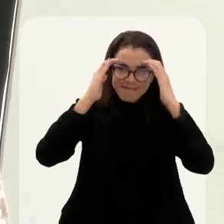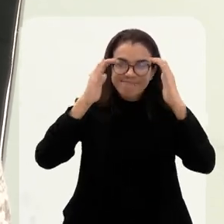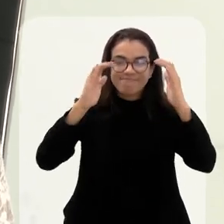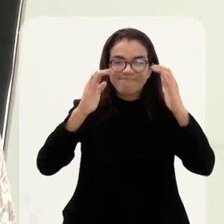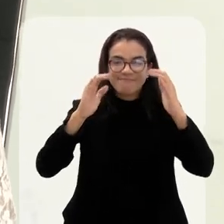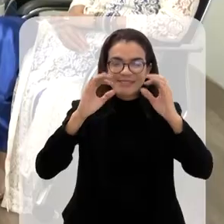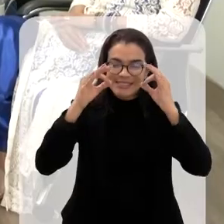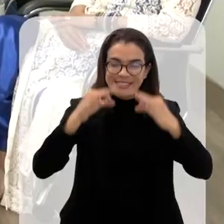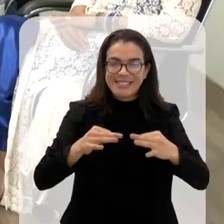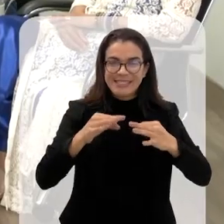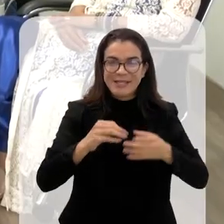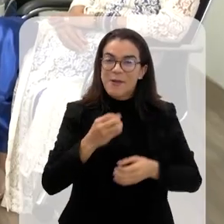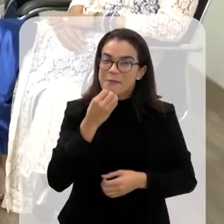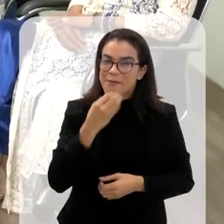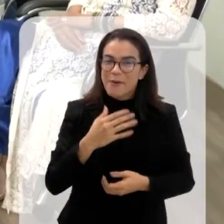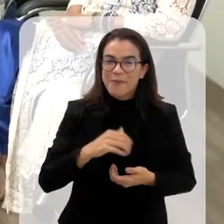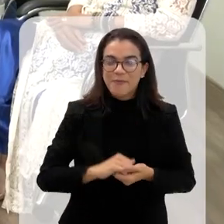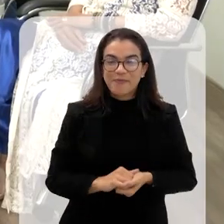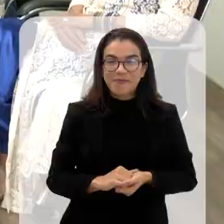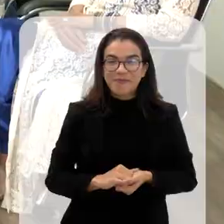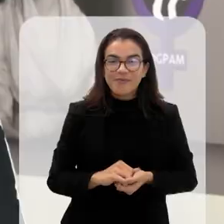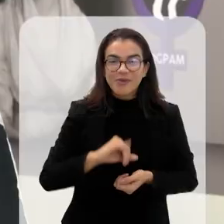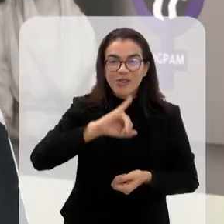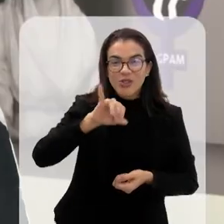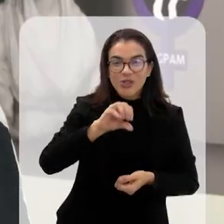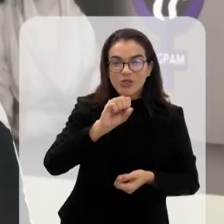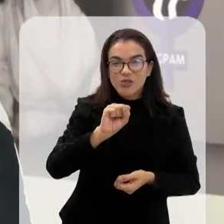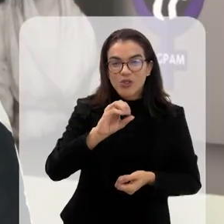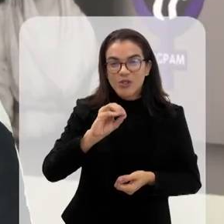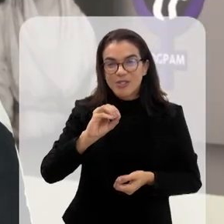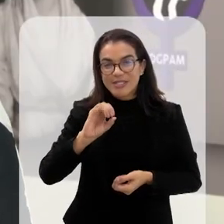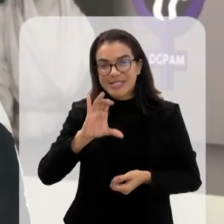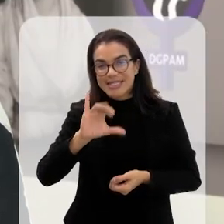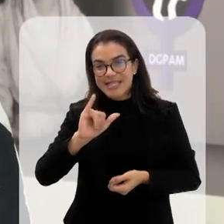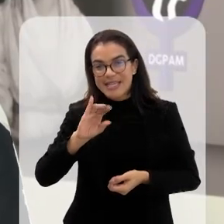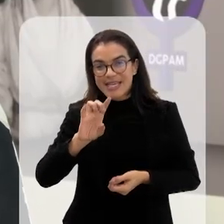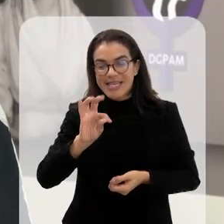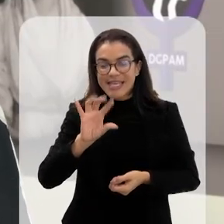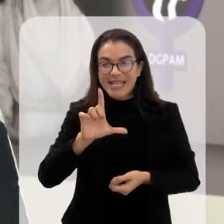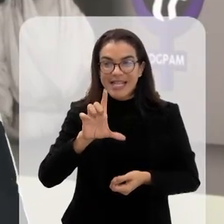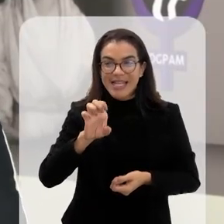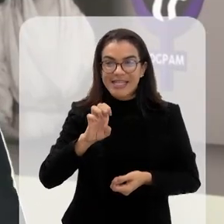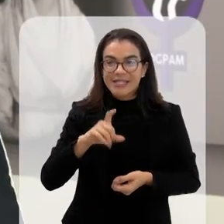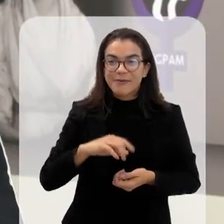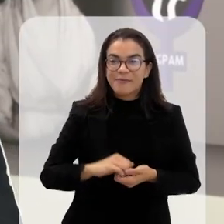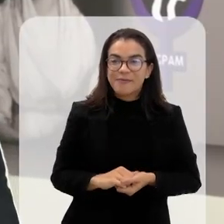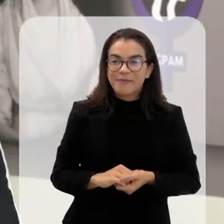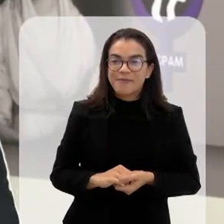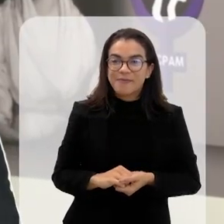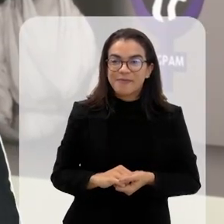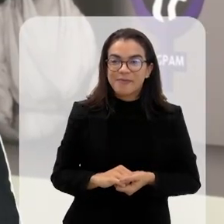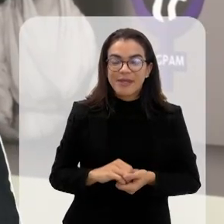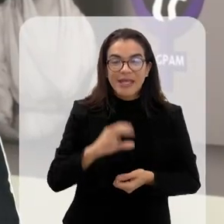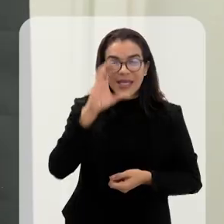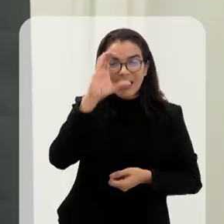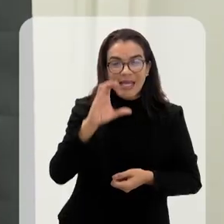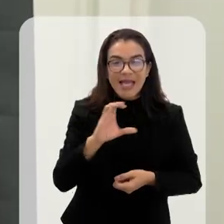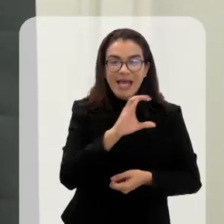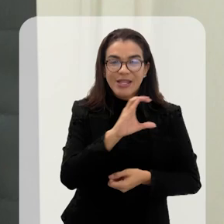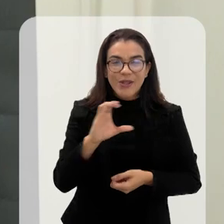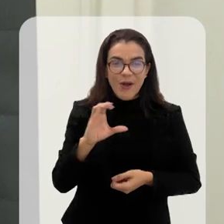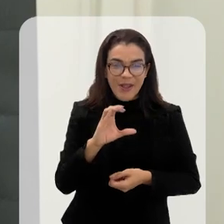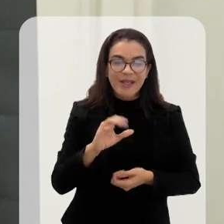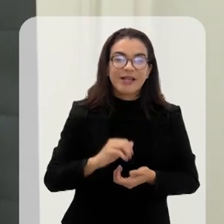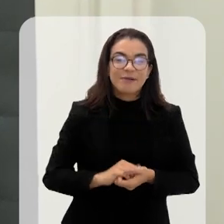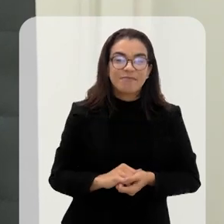tenha certeza. Muito bom. Jocilene Julião, nossa representante católica. Eu